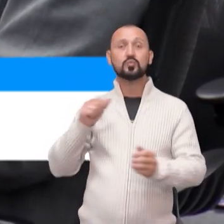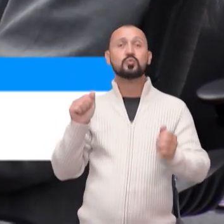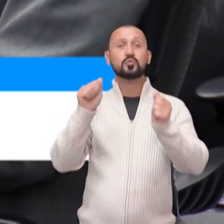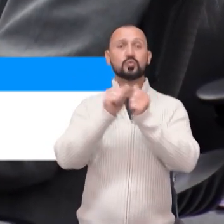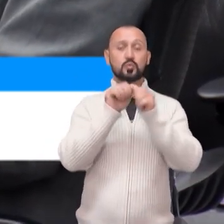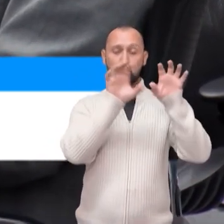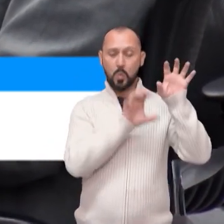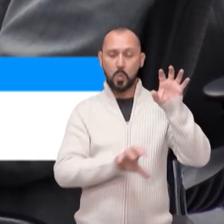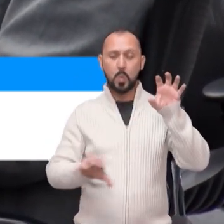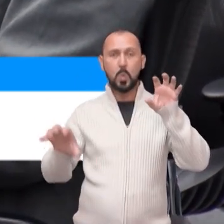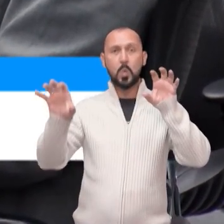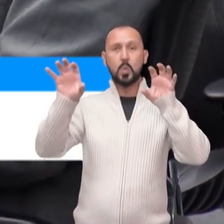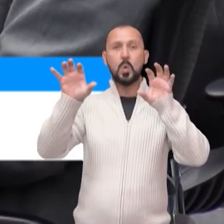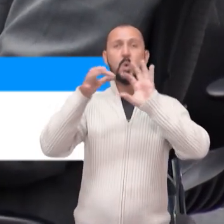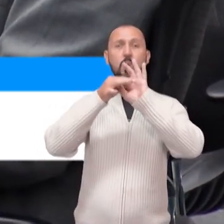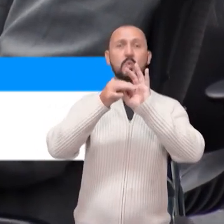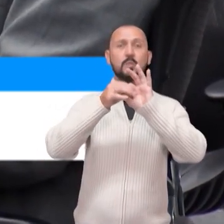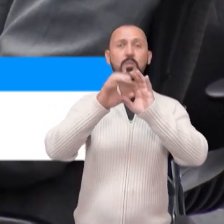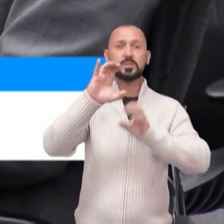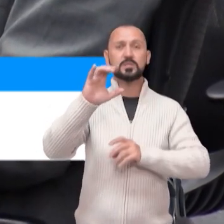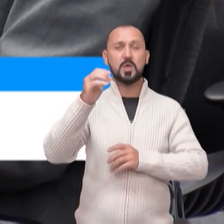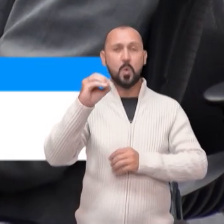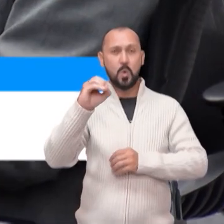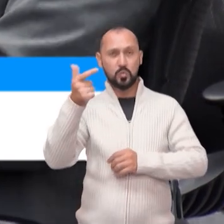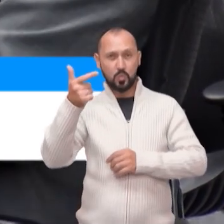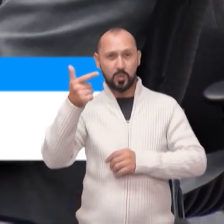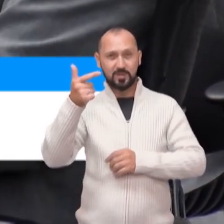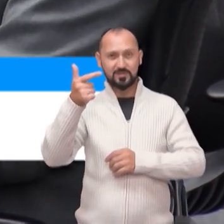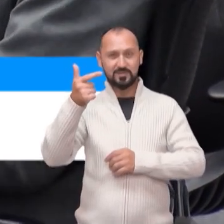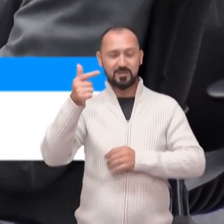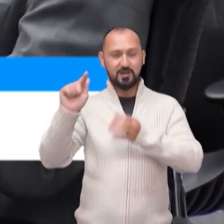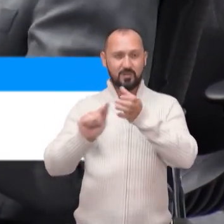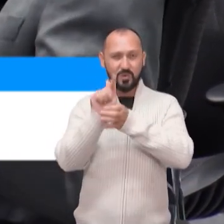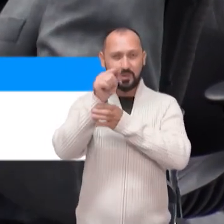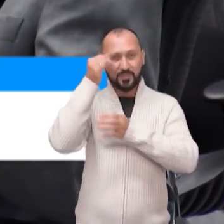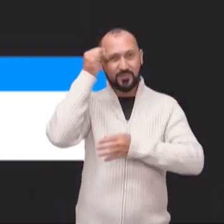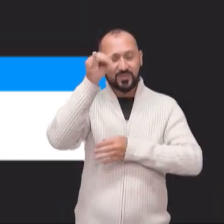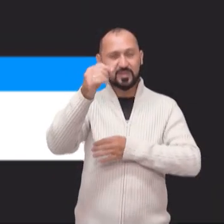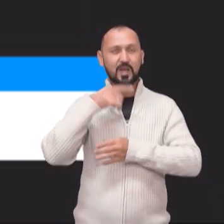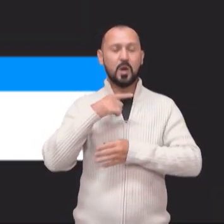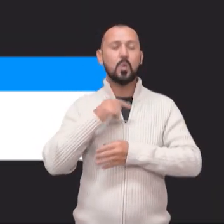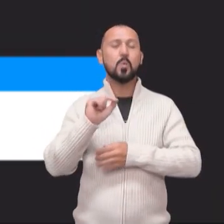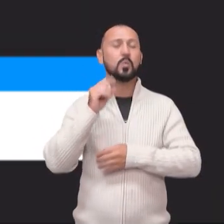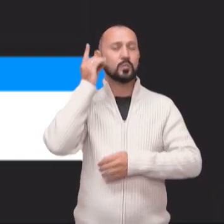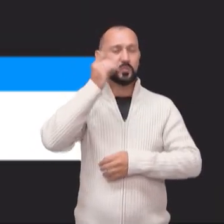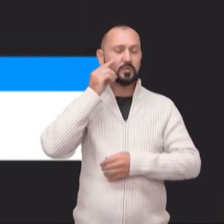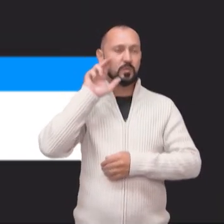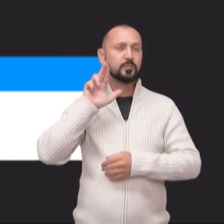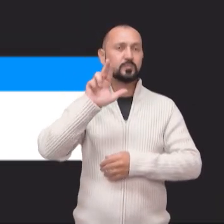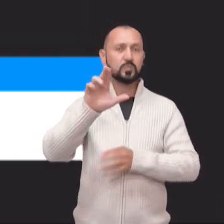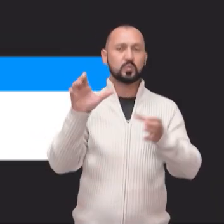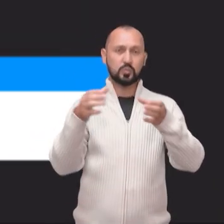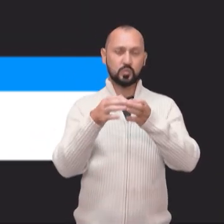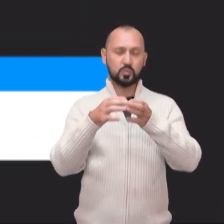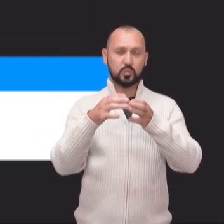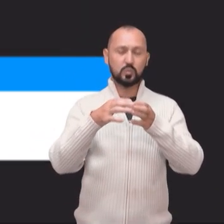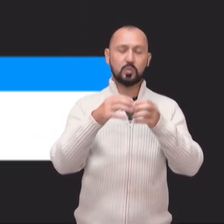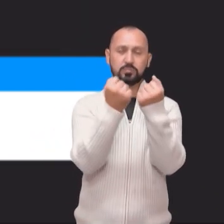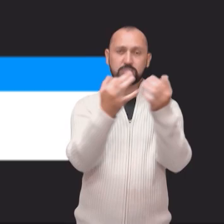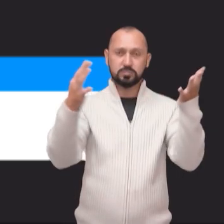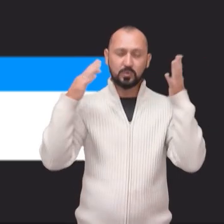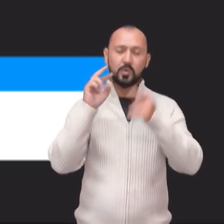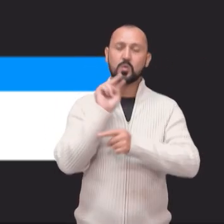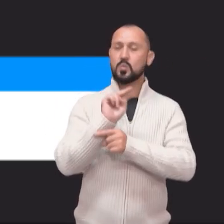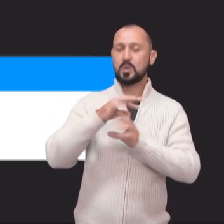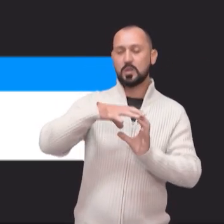Grosso do Sul integre consórcio que visa reduzir as emissões de gases de efeito estufa no país. Os deputados Lucas de Lima, da Comissão de Meio